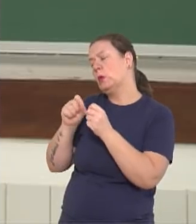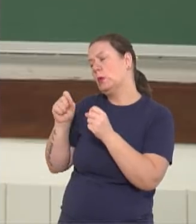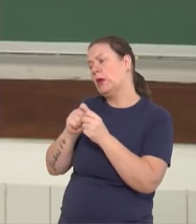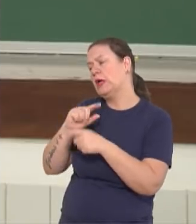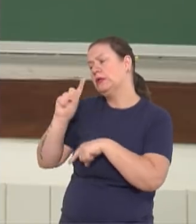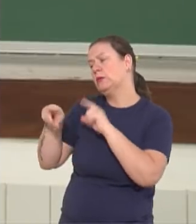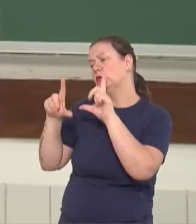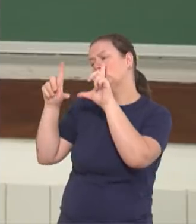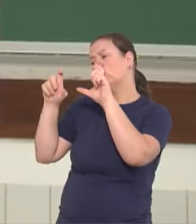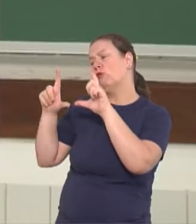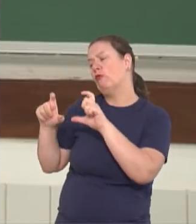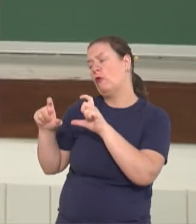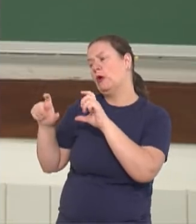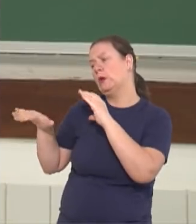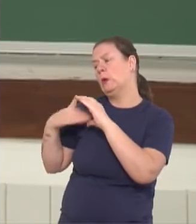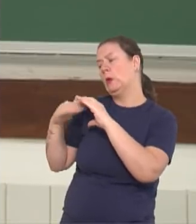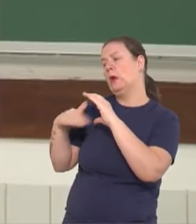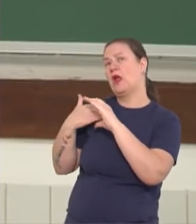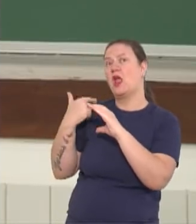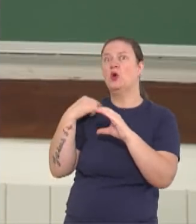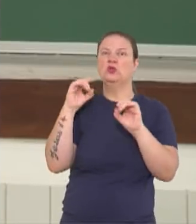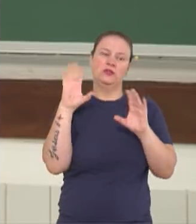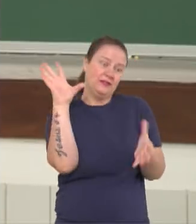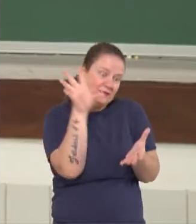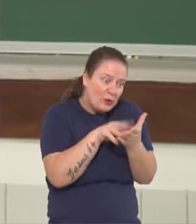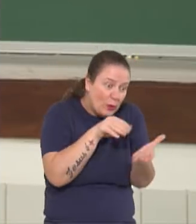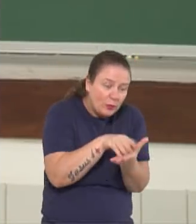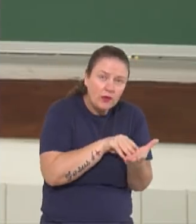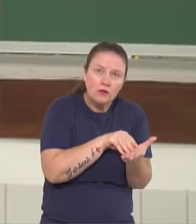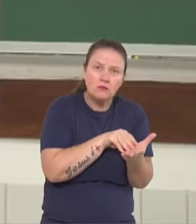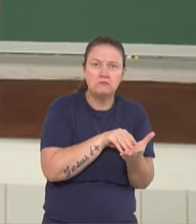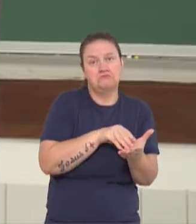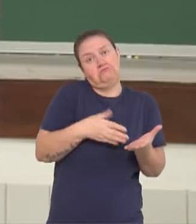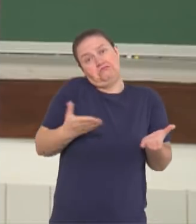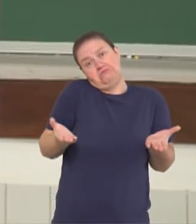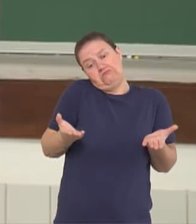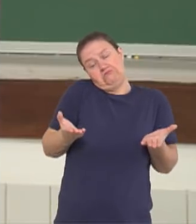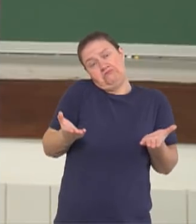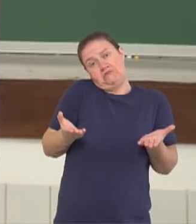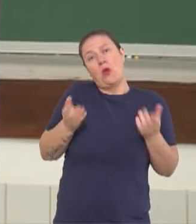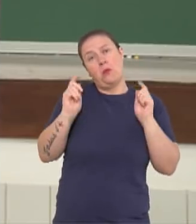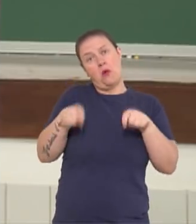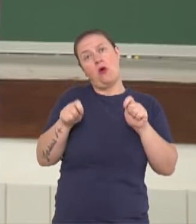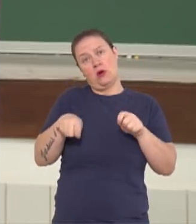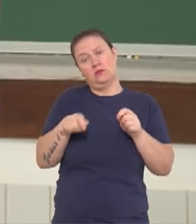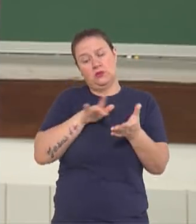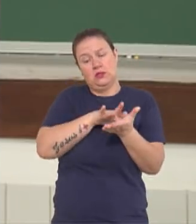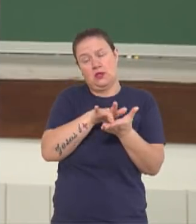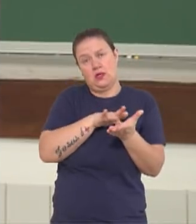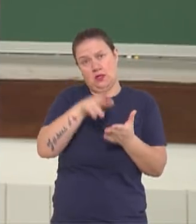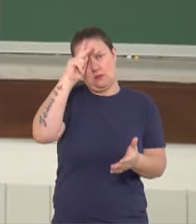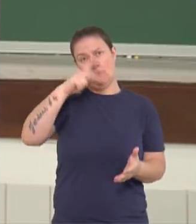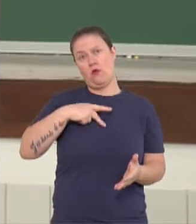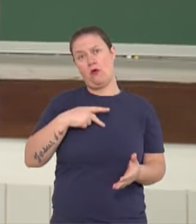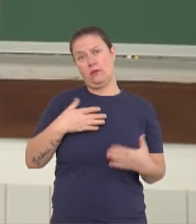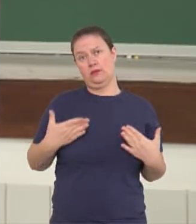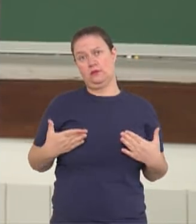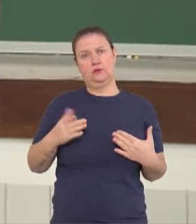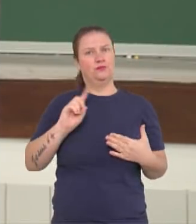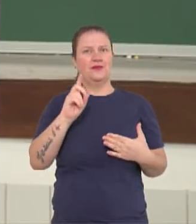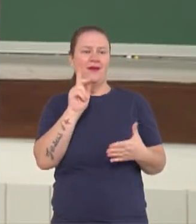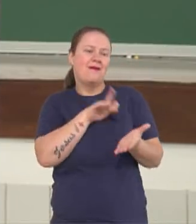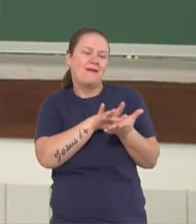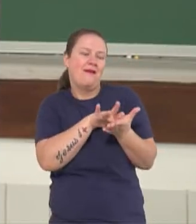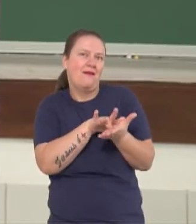e aí eu simplesmente copio no meu caderno? É possível, né? Você vai estar enganando a si mesmo, né? Não ao professor, porque